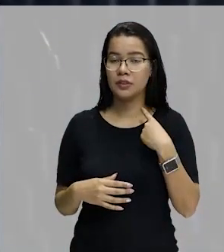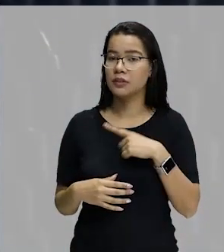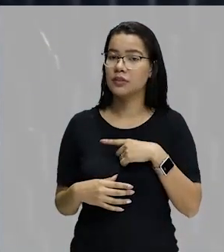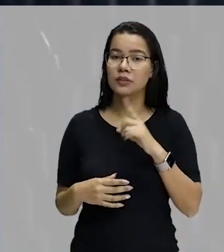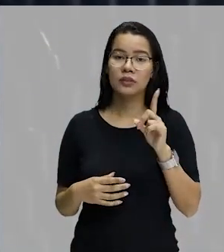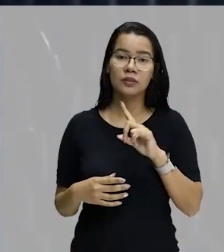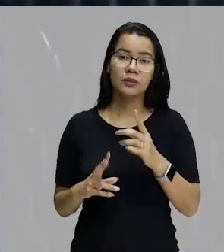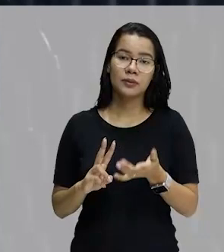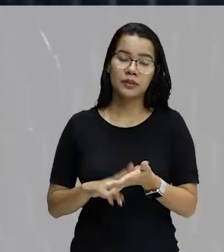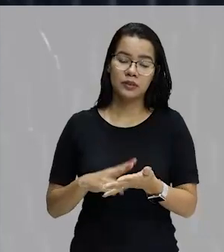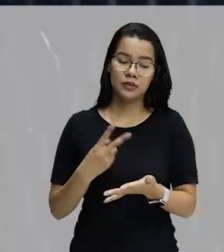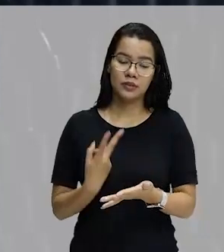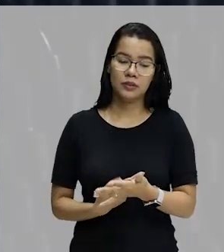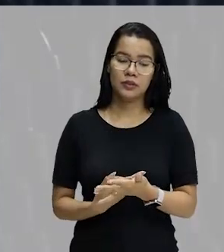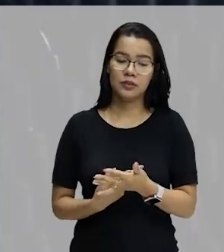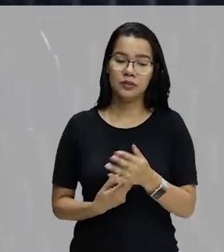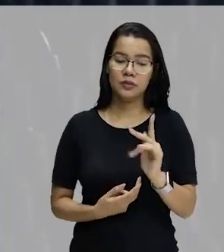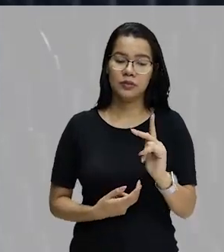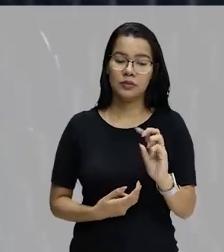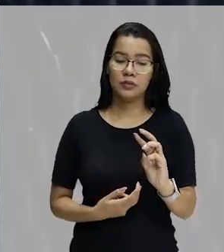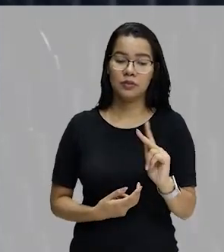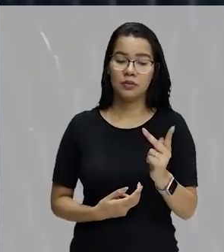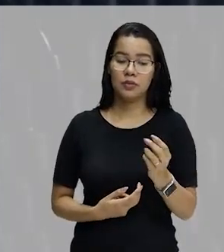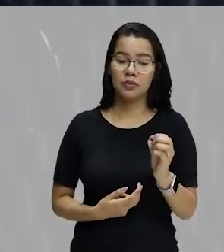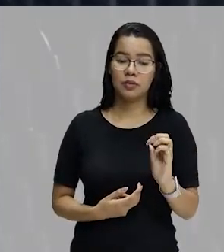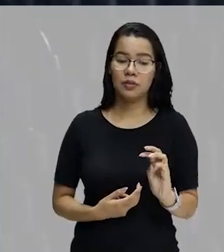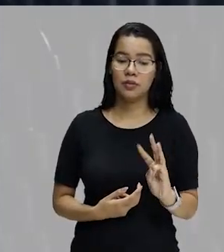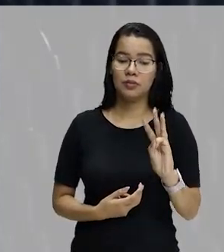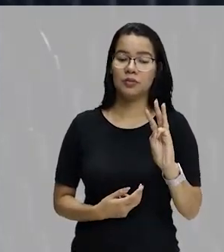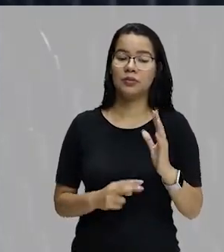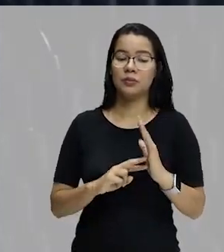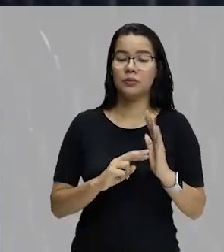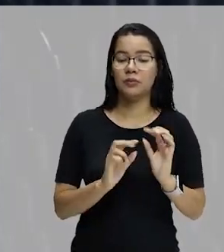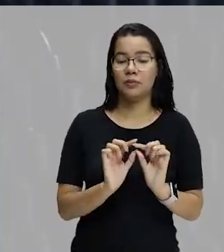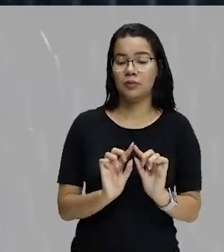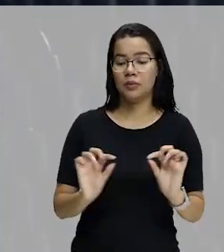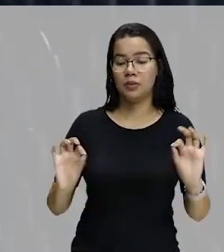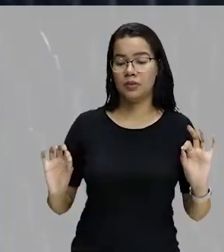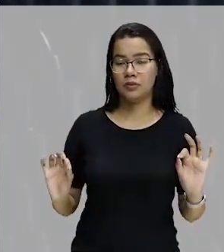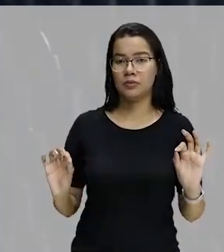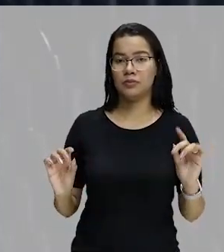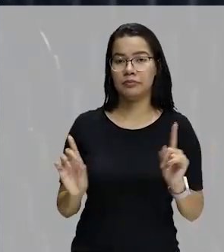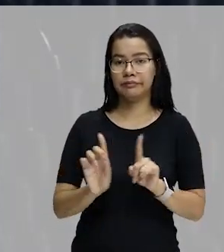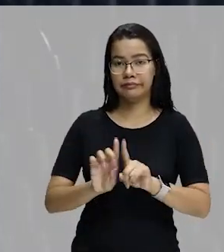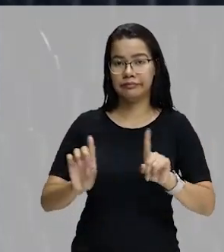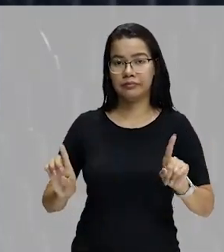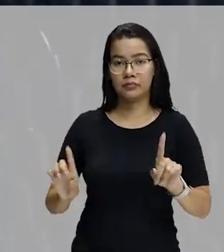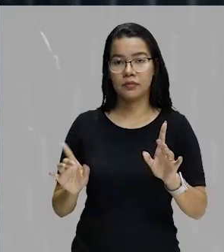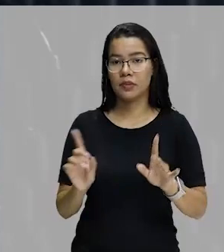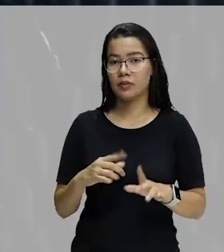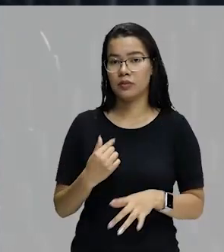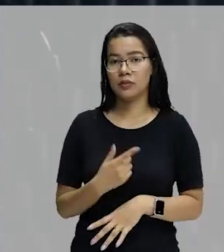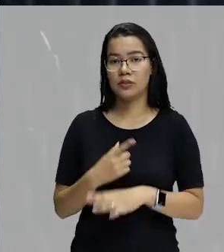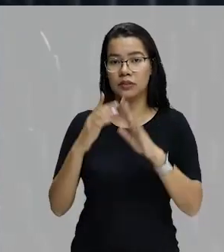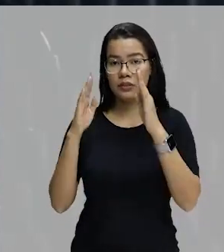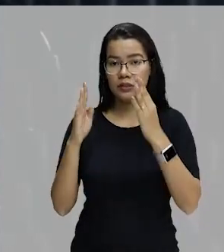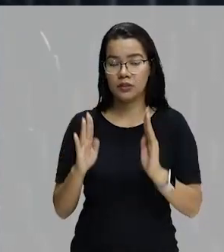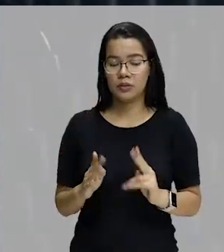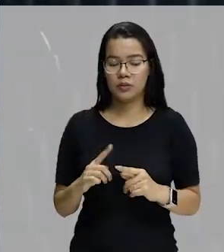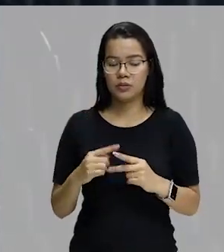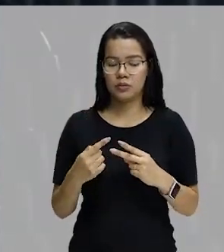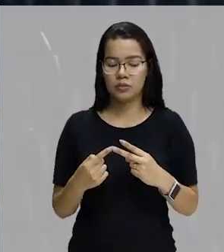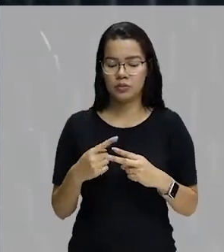esse how separado da outra palavra. A gente sempre vai analisar eles dois juntos, tá bom? Porque se eu